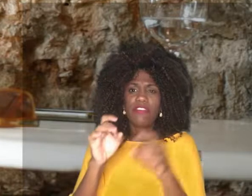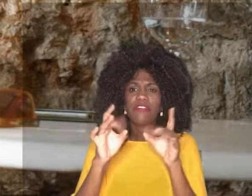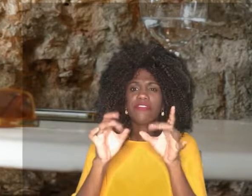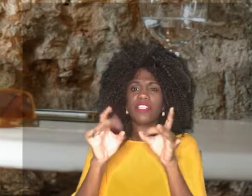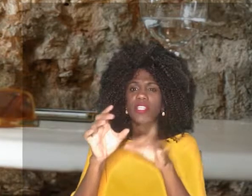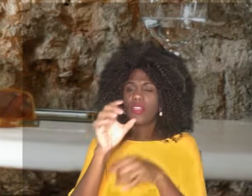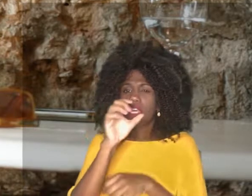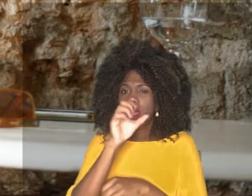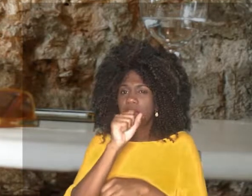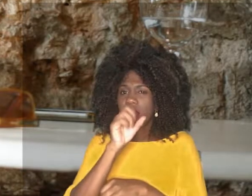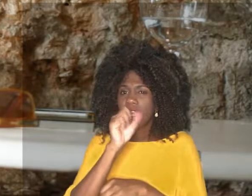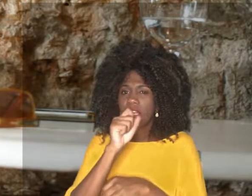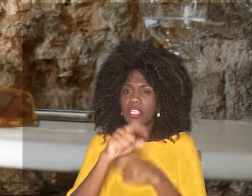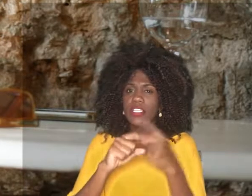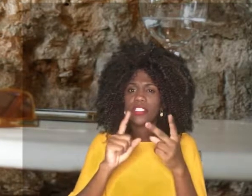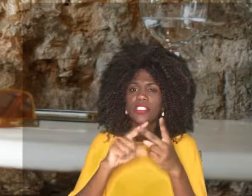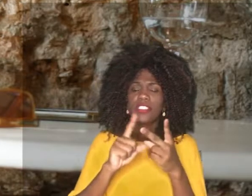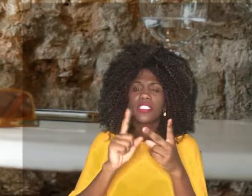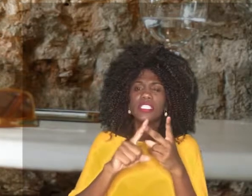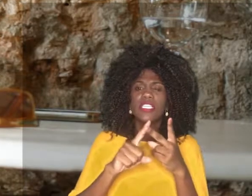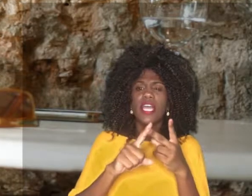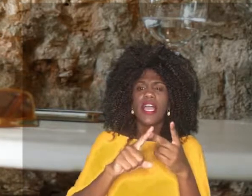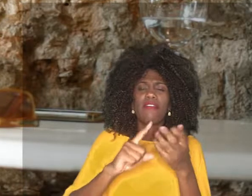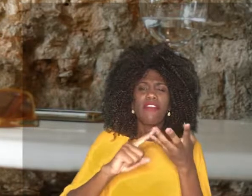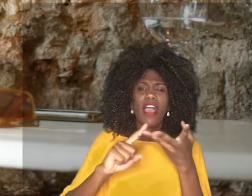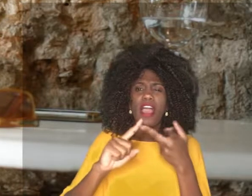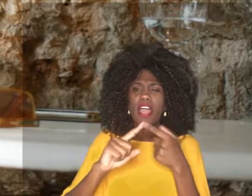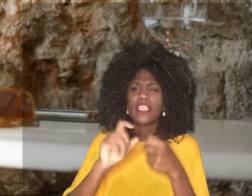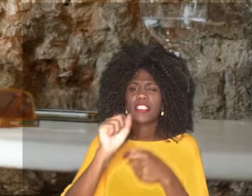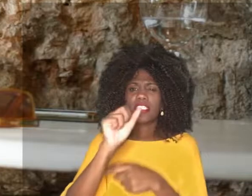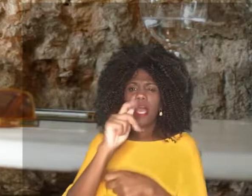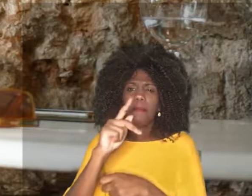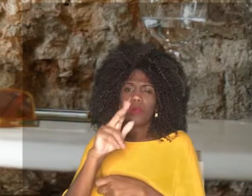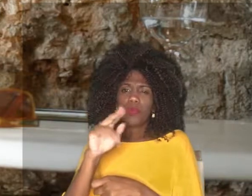vendendo laranja, vendendo mané velho, saputi,